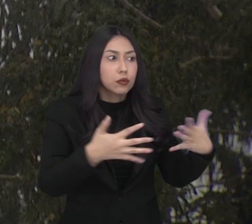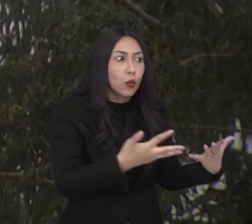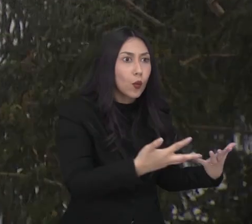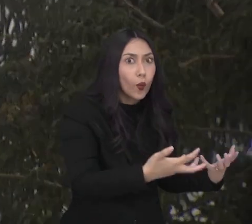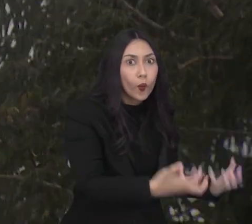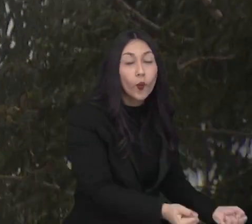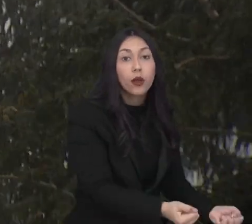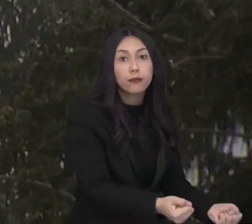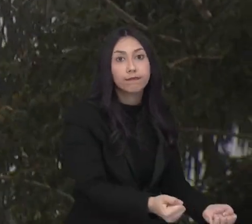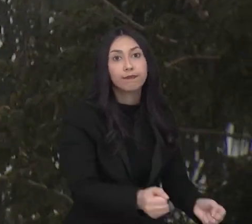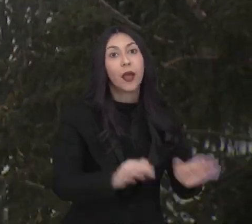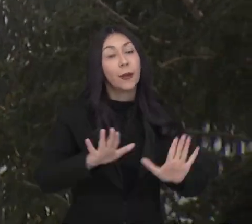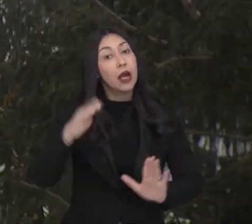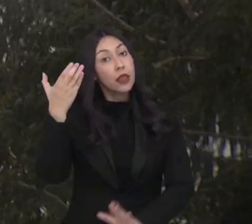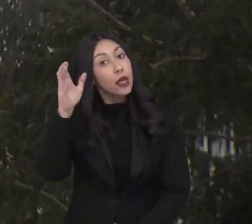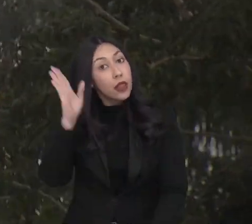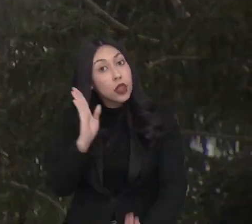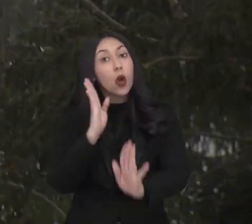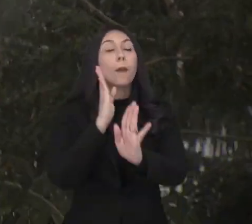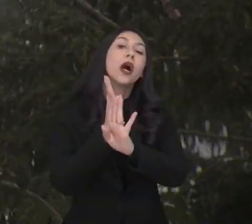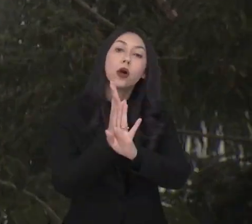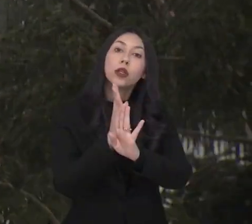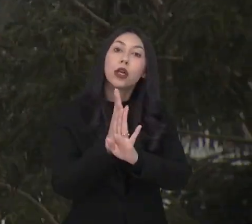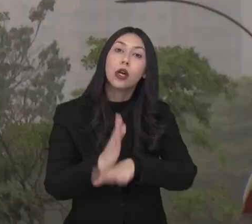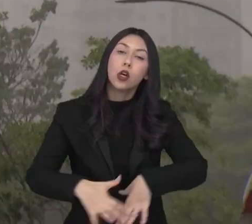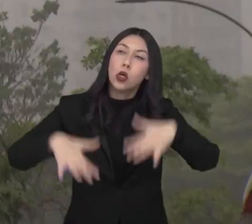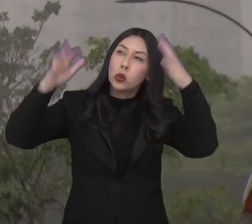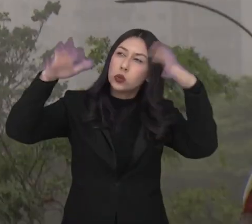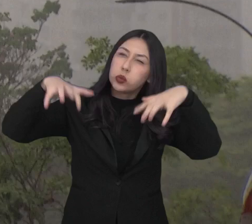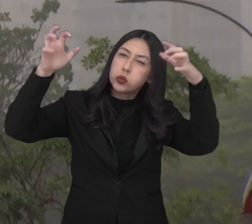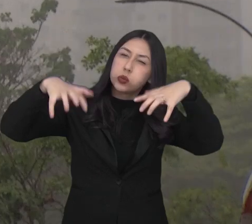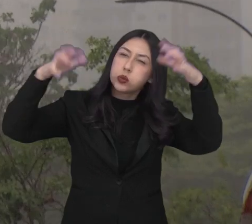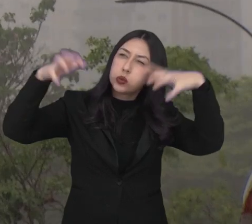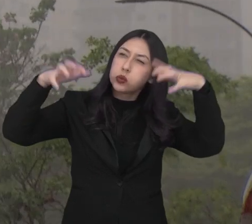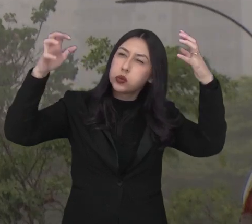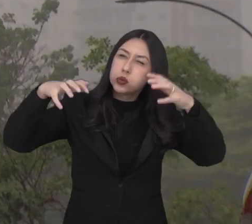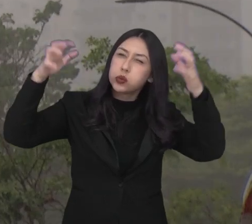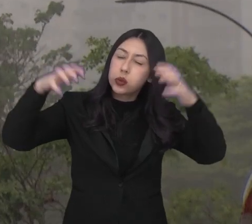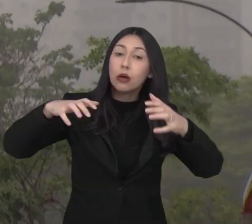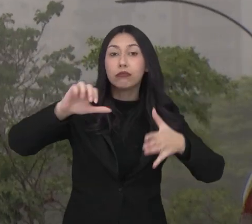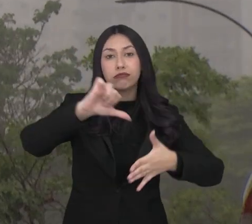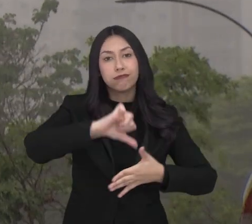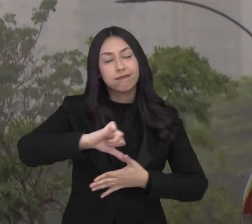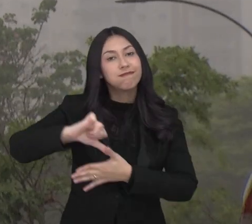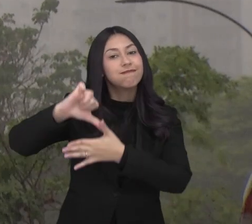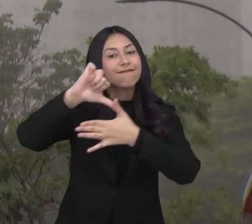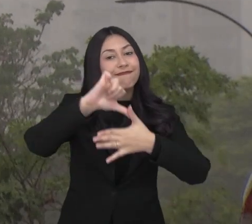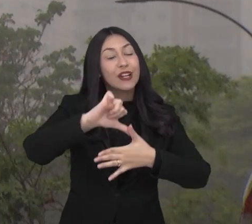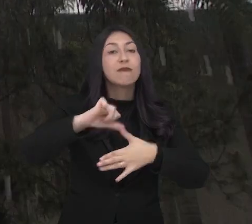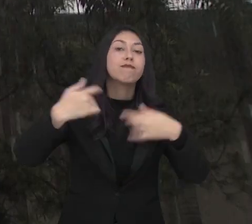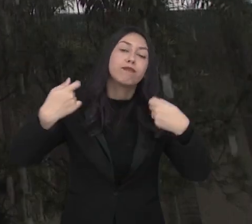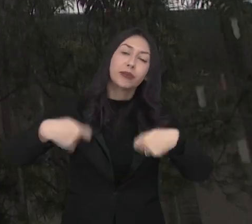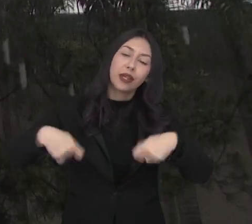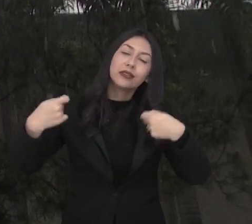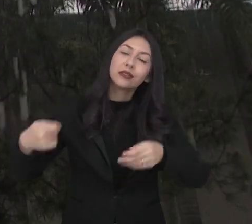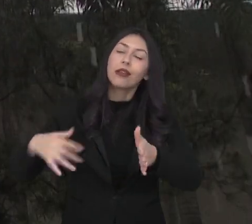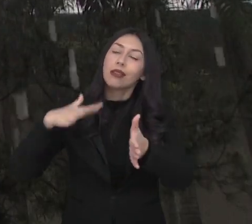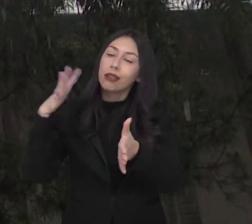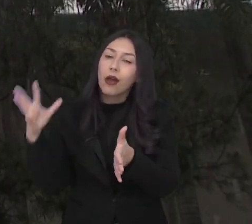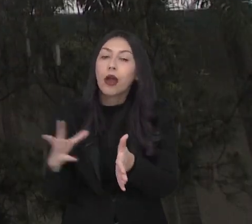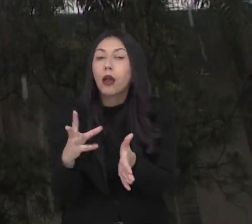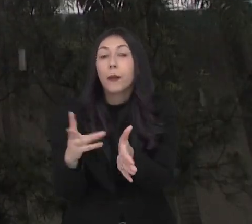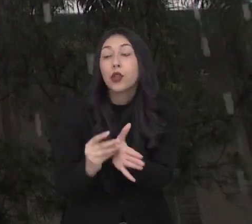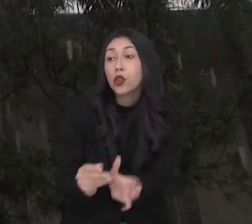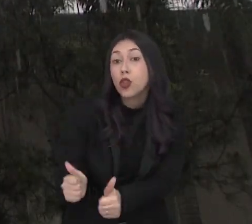climáticos. Descobertas científicas já mostram que o regime de chuvas em boa parte da América do Sul depende